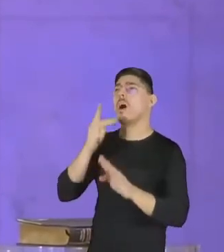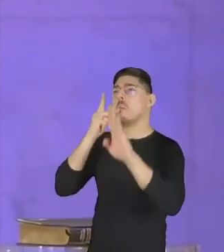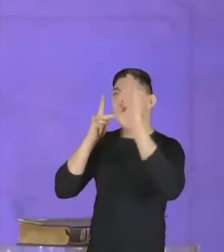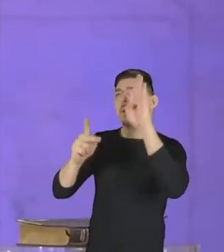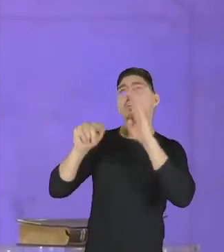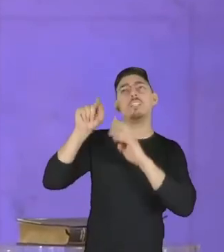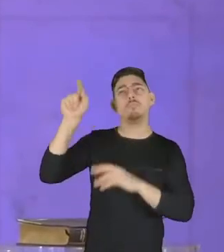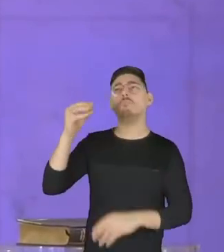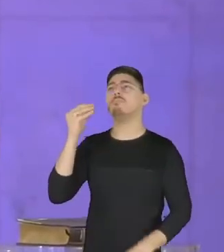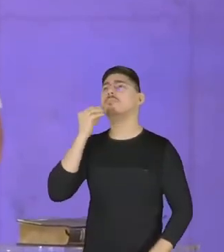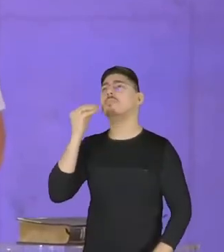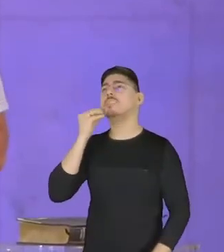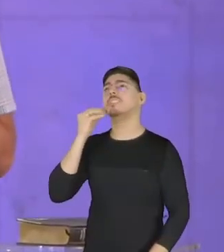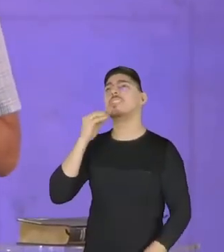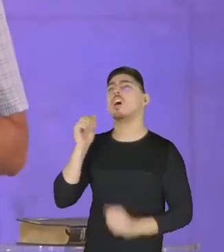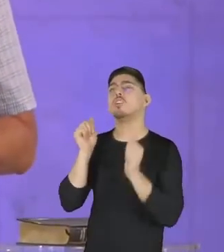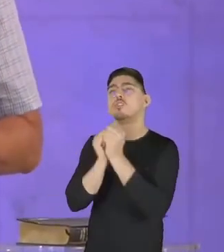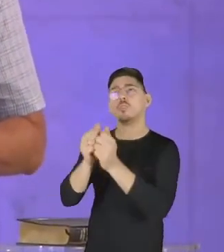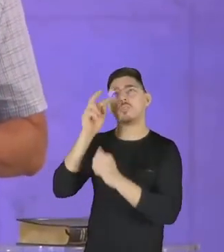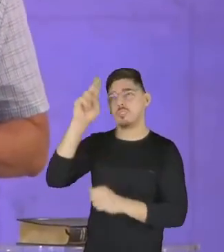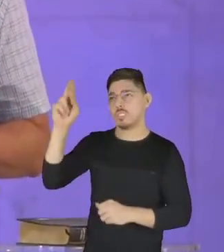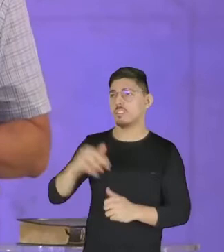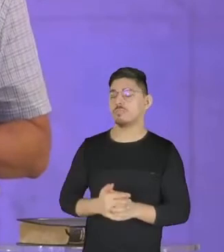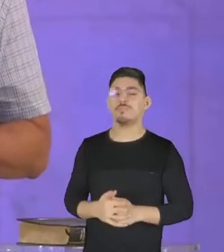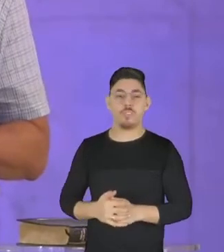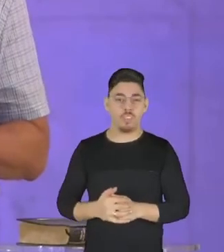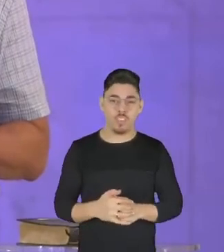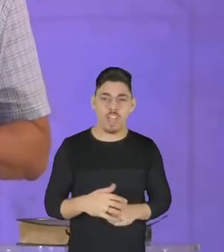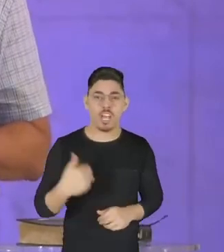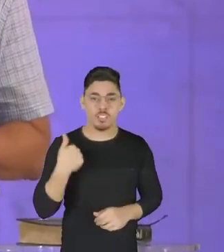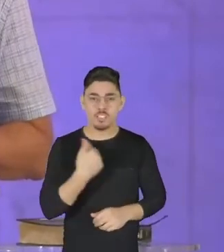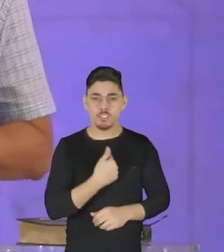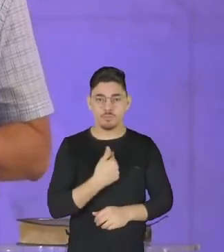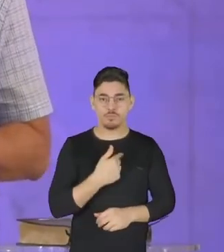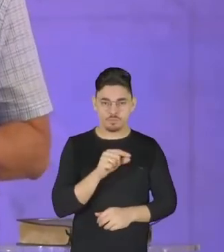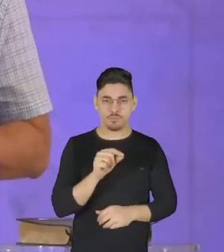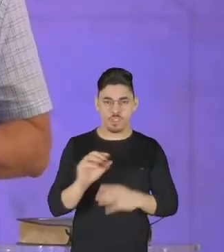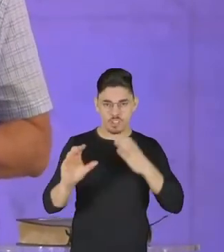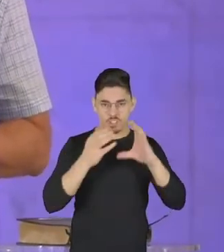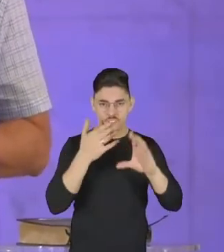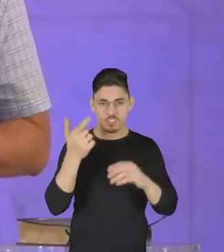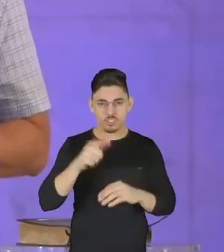Senhor. Nós vamos ouvir novamente a música que foi cantada.